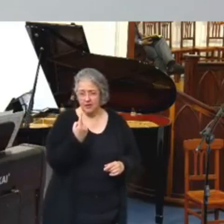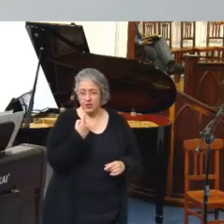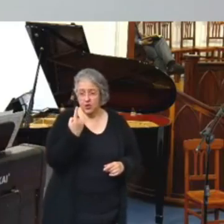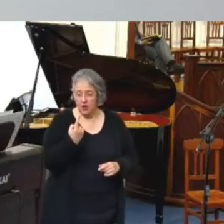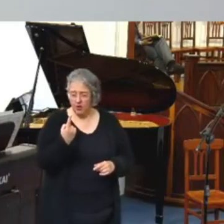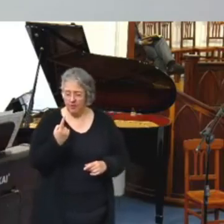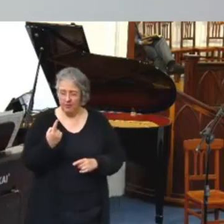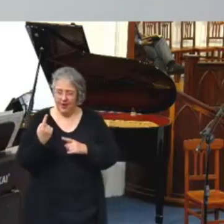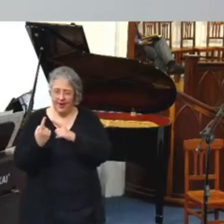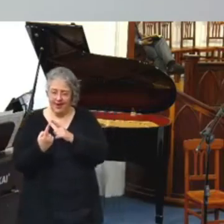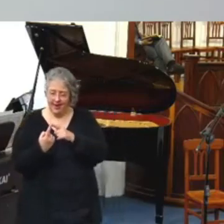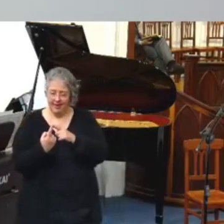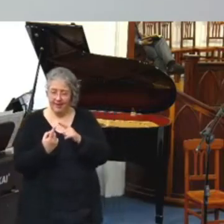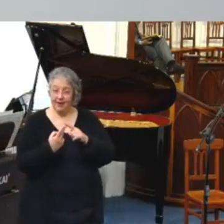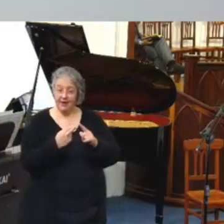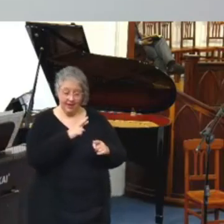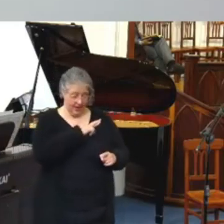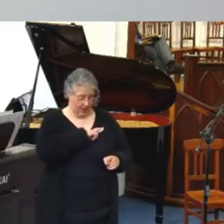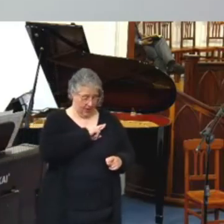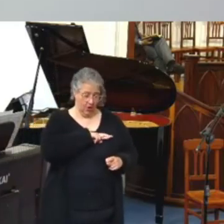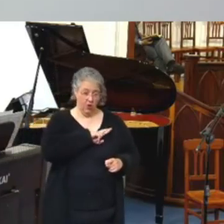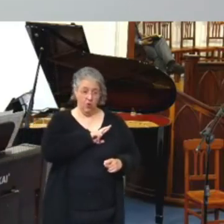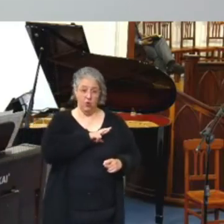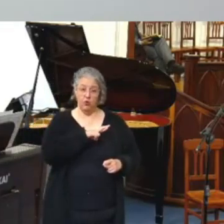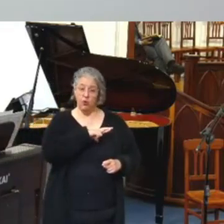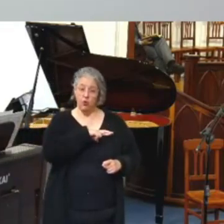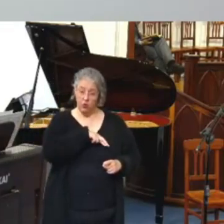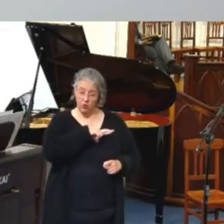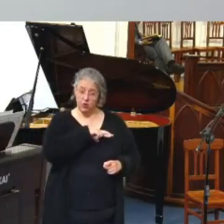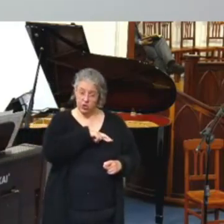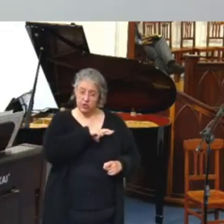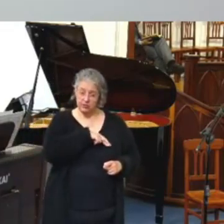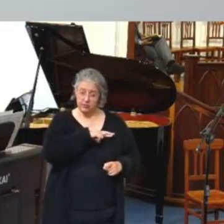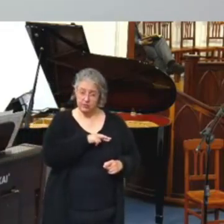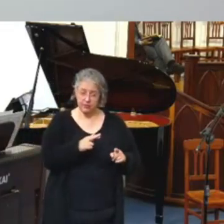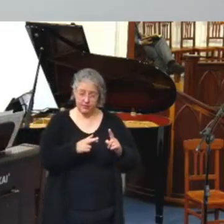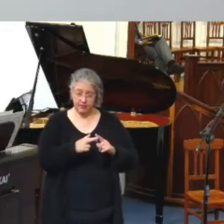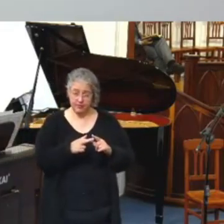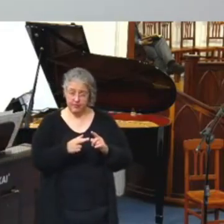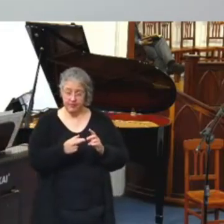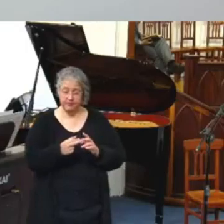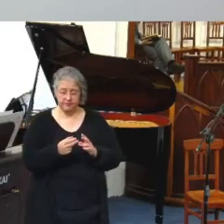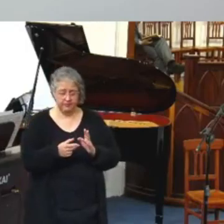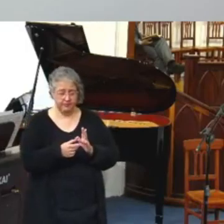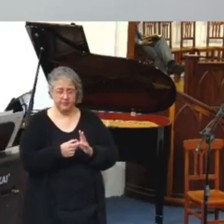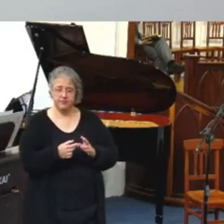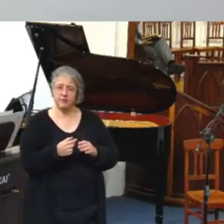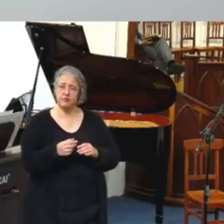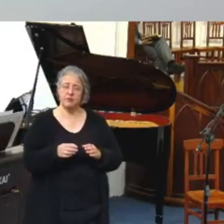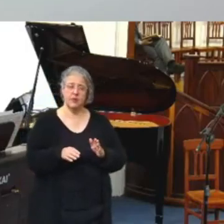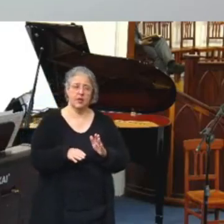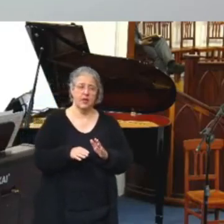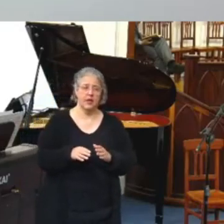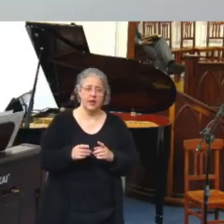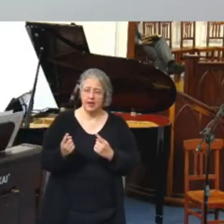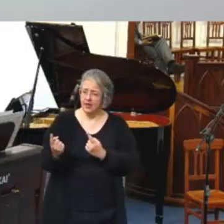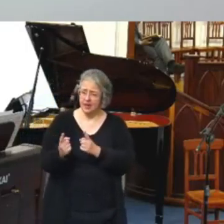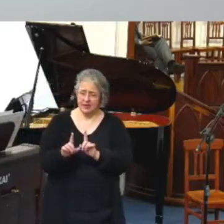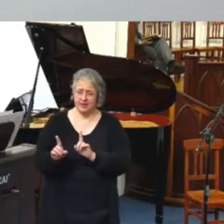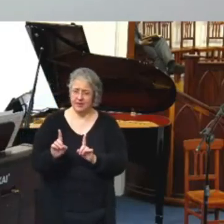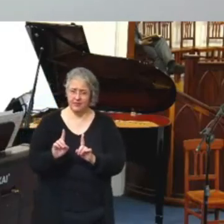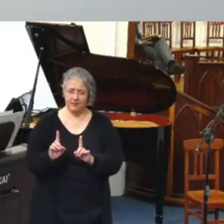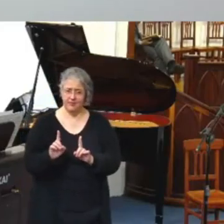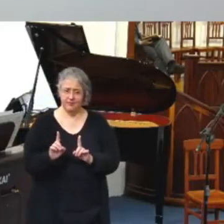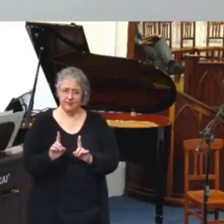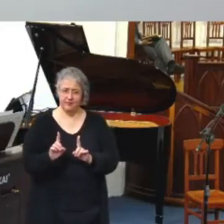trazer um quadro maior, para que seja entendido que o sofrimento era tão profundo,